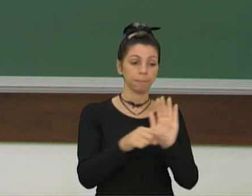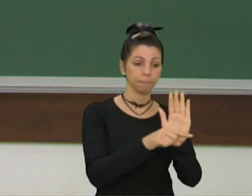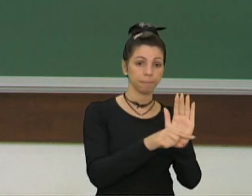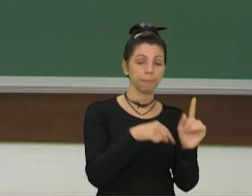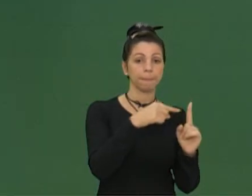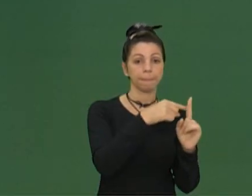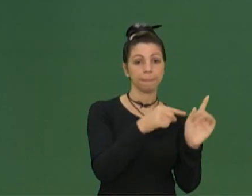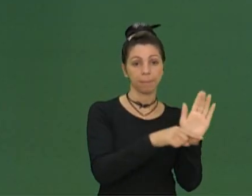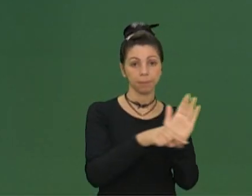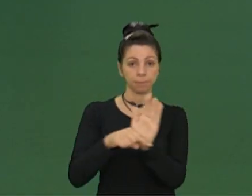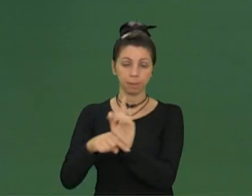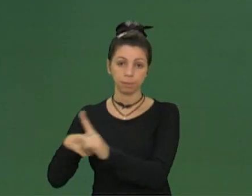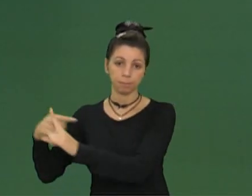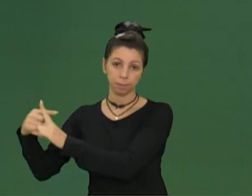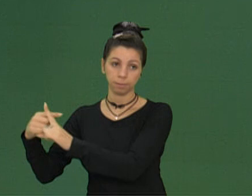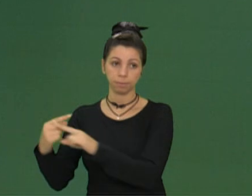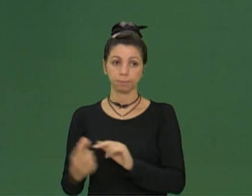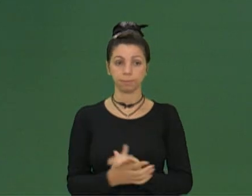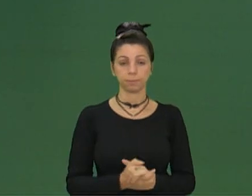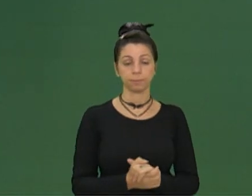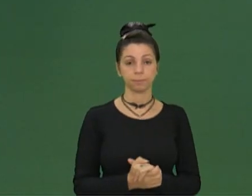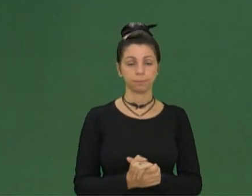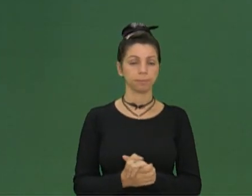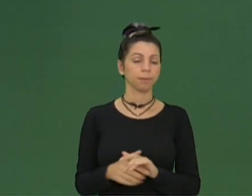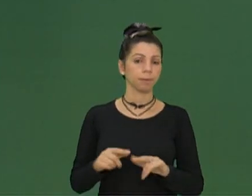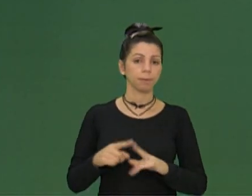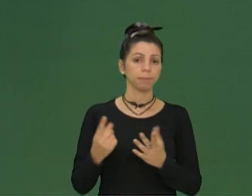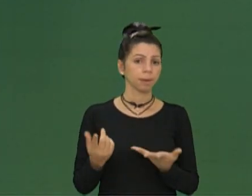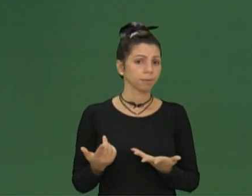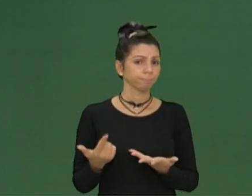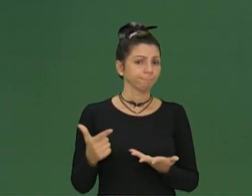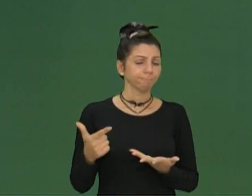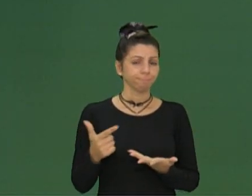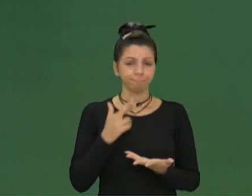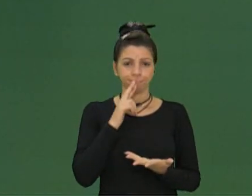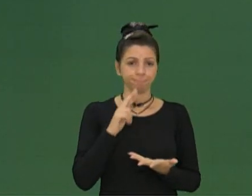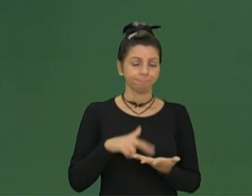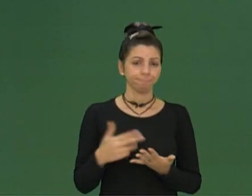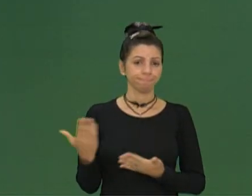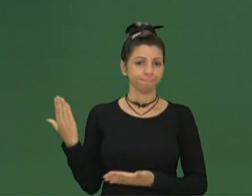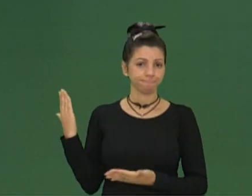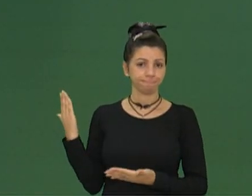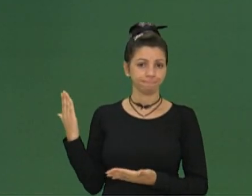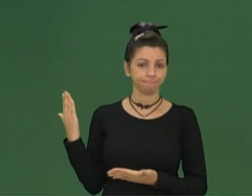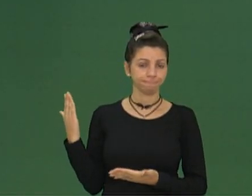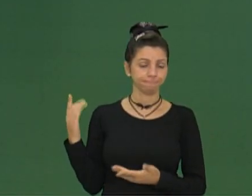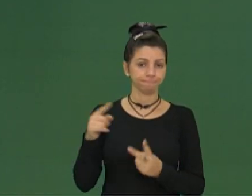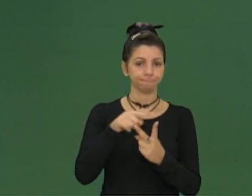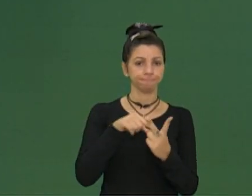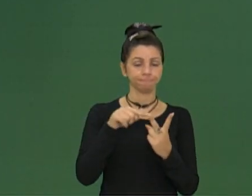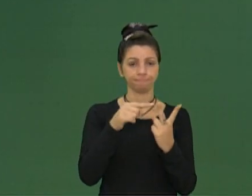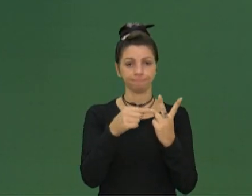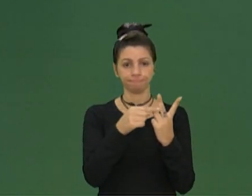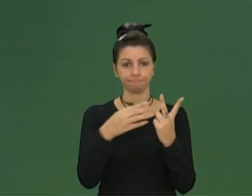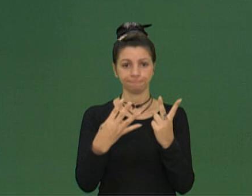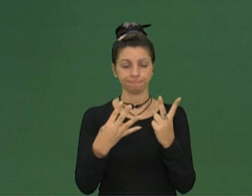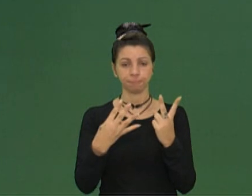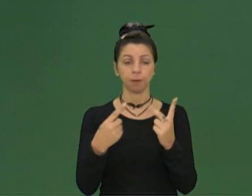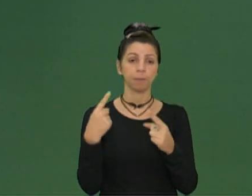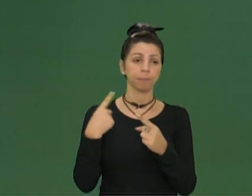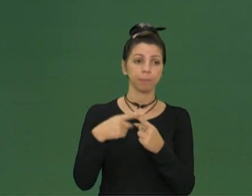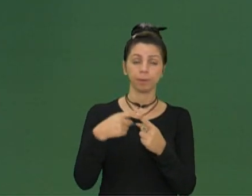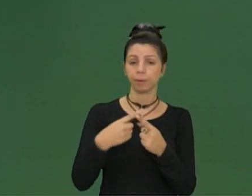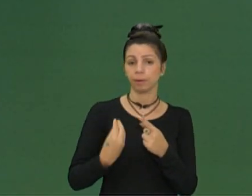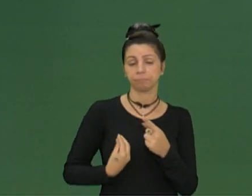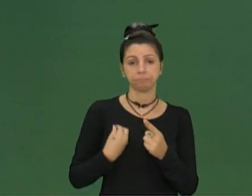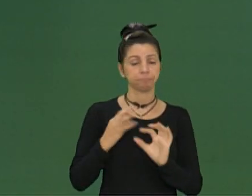2 vezes 2 é 4. Opa, mas eu não tenho uma solução para a raiz quadrada de menos 4. Por quê? Porque não